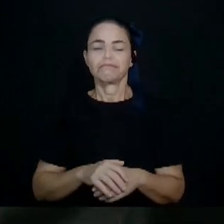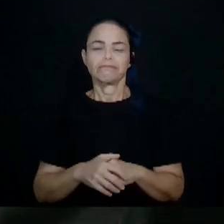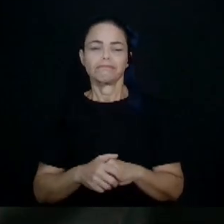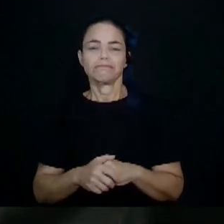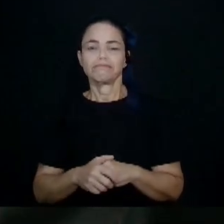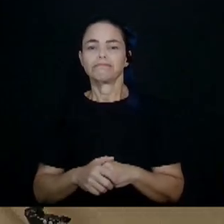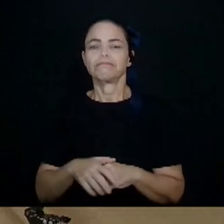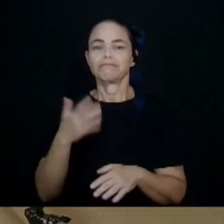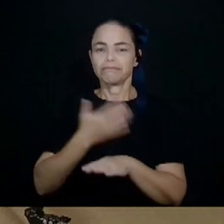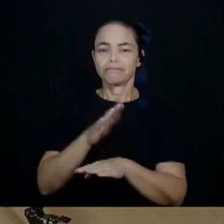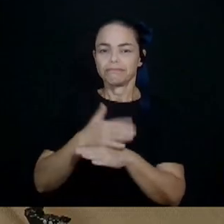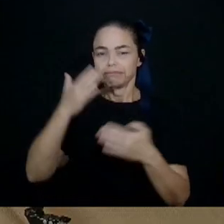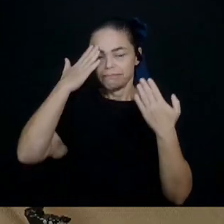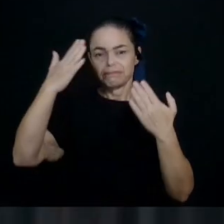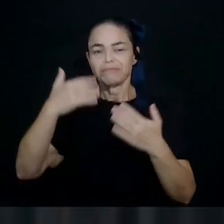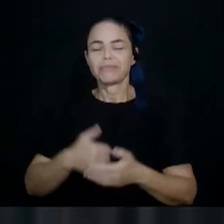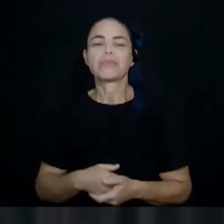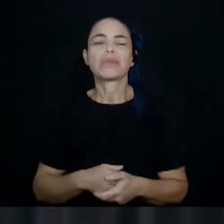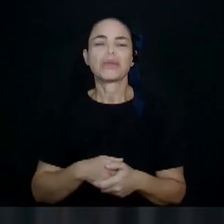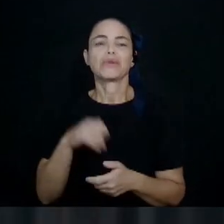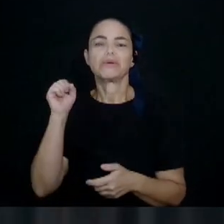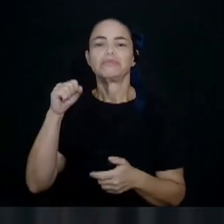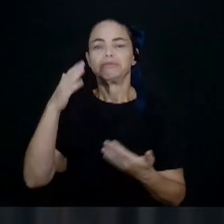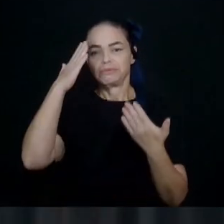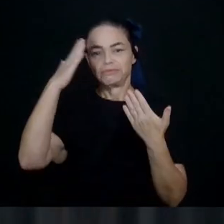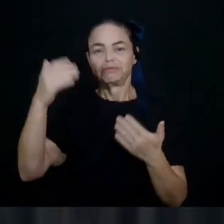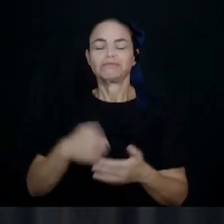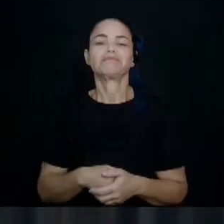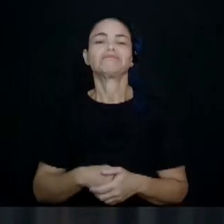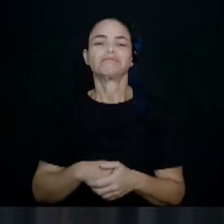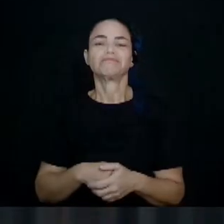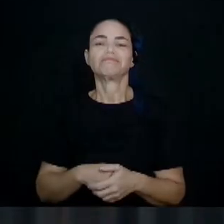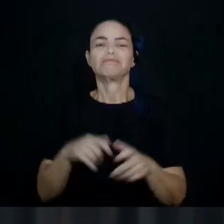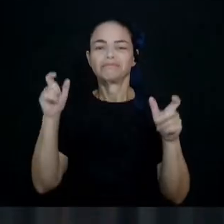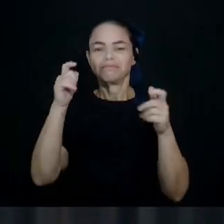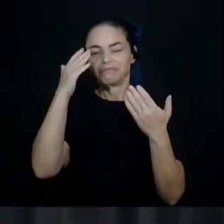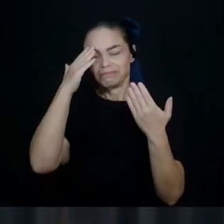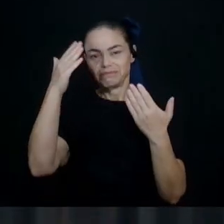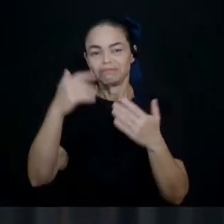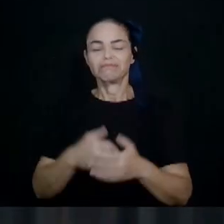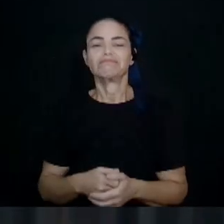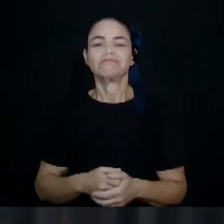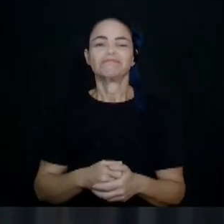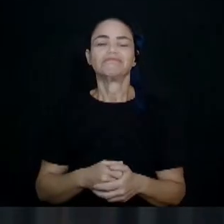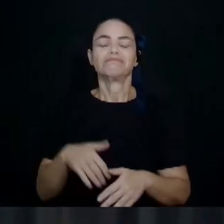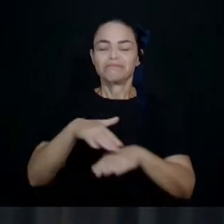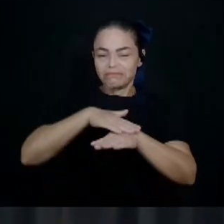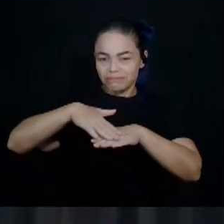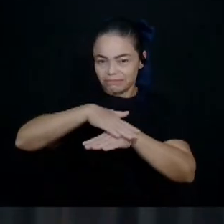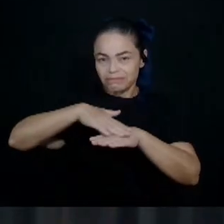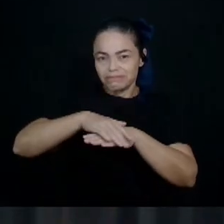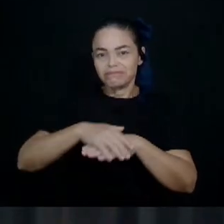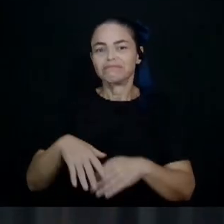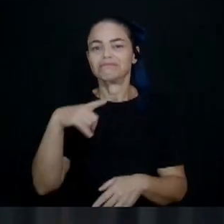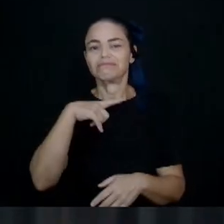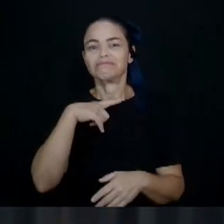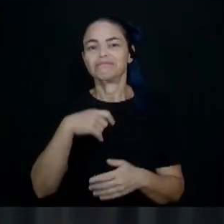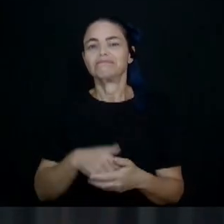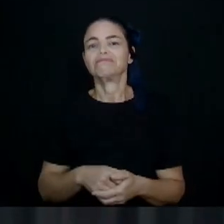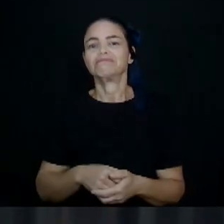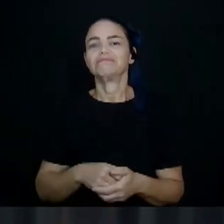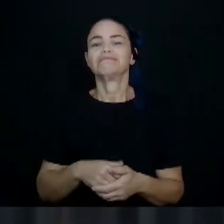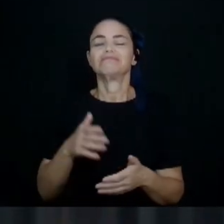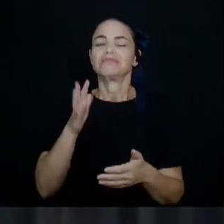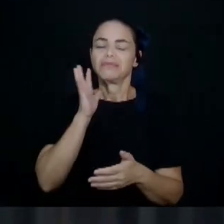atitude, né? Muito obrigada, viu? Sim, eu agradeço, Rubi, agradeço a atenção, agradeço aqui a conversa que a gente teve, que foi super fluida,